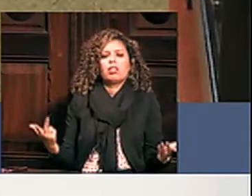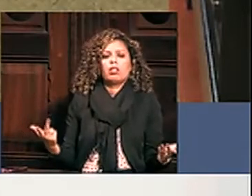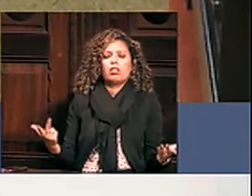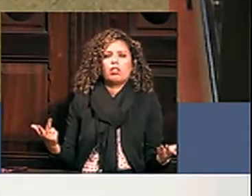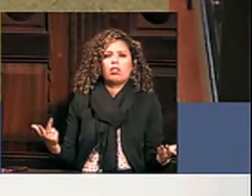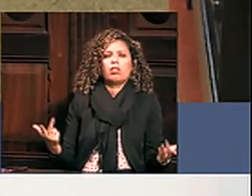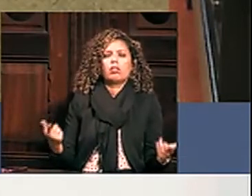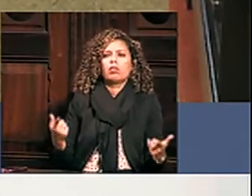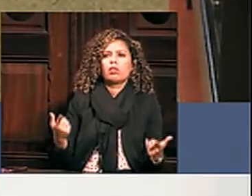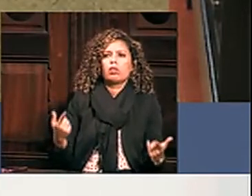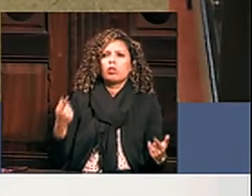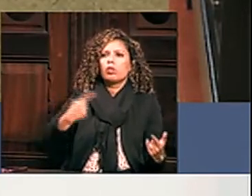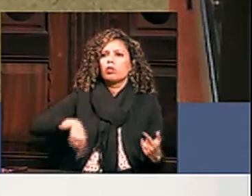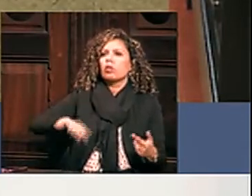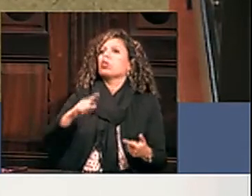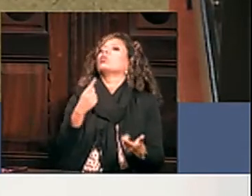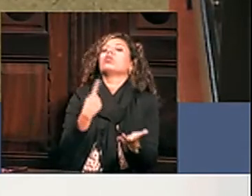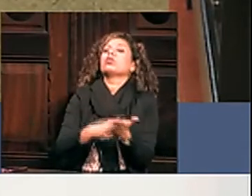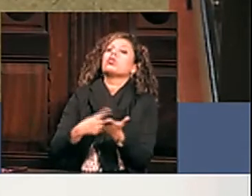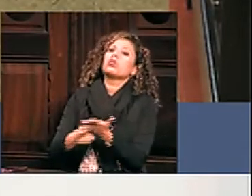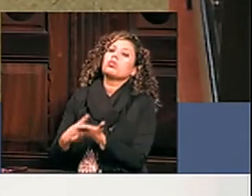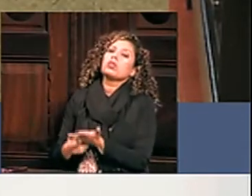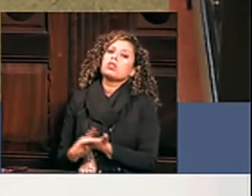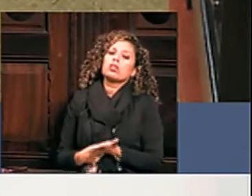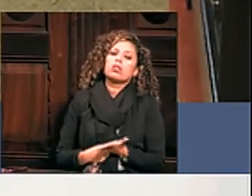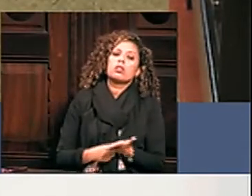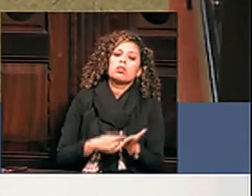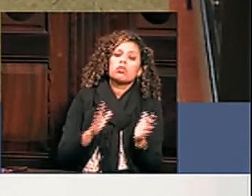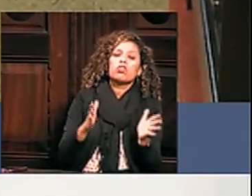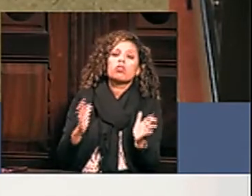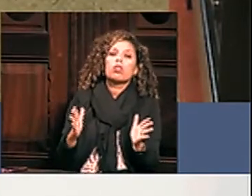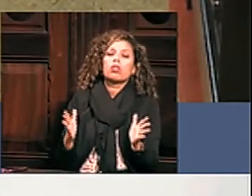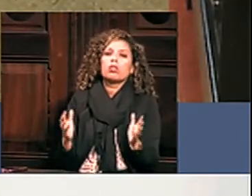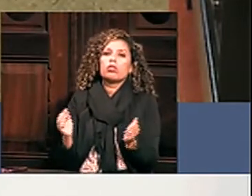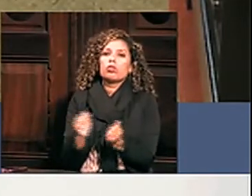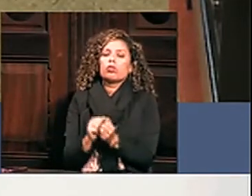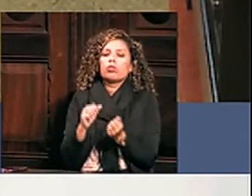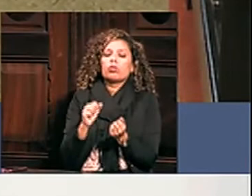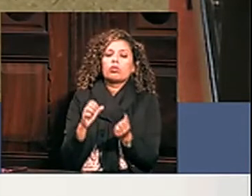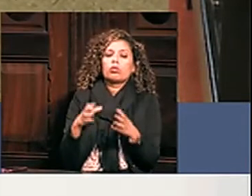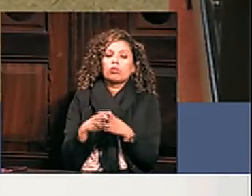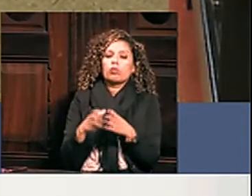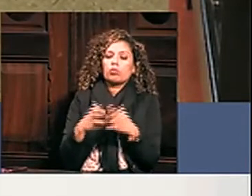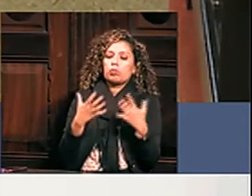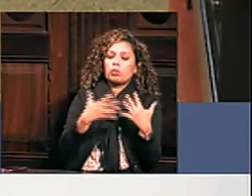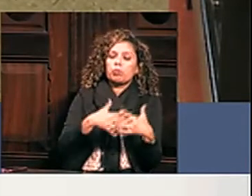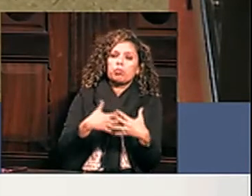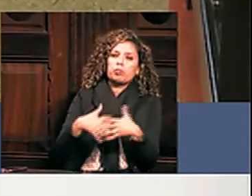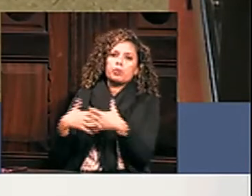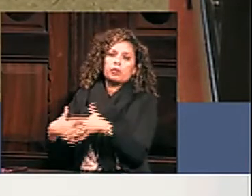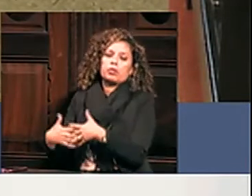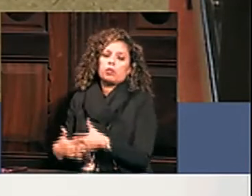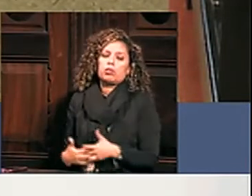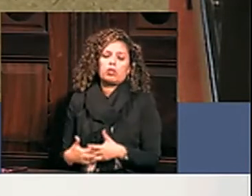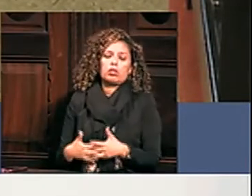adredemente feito com os caminhoneiros. E ainda mais,